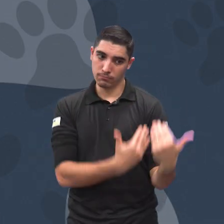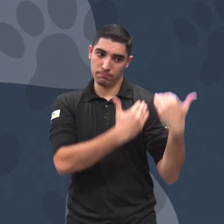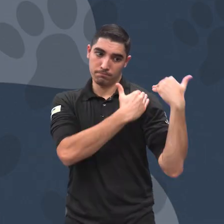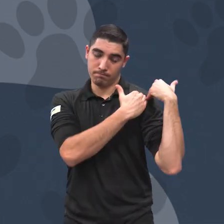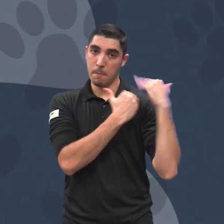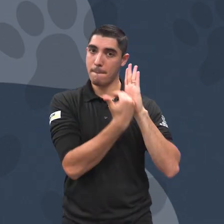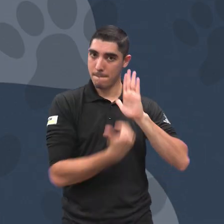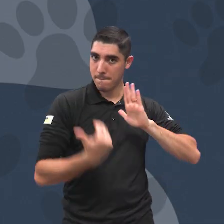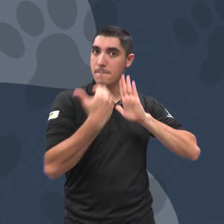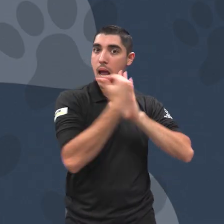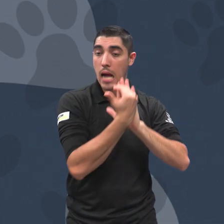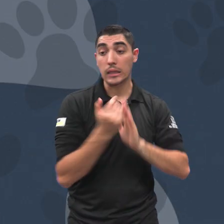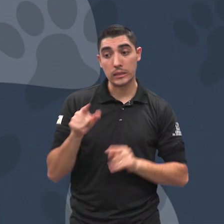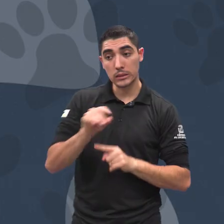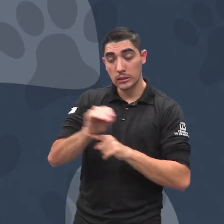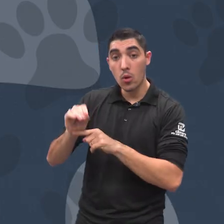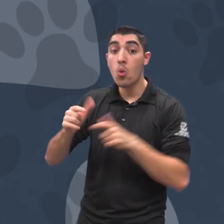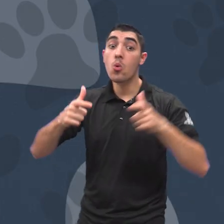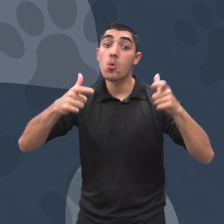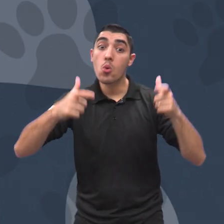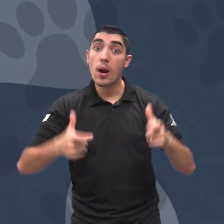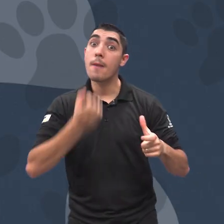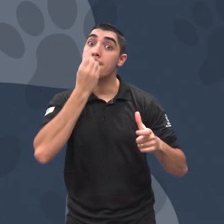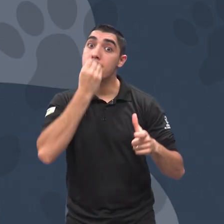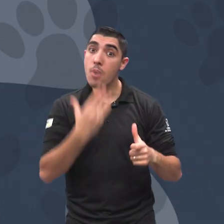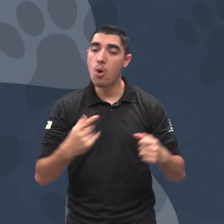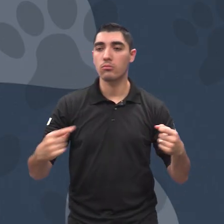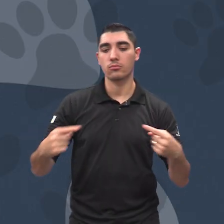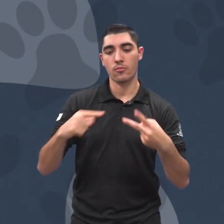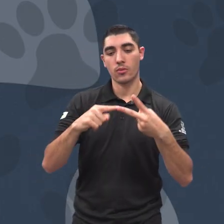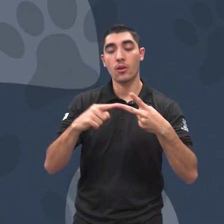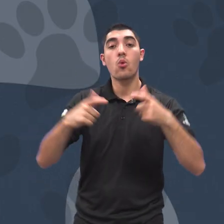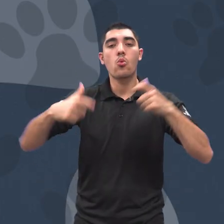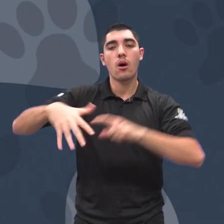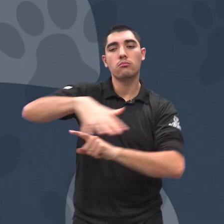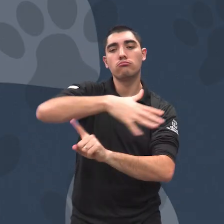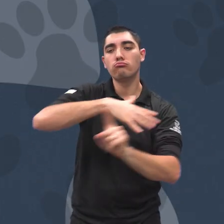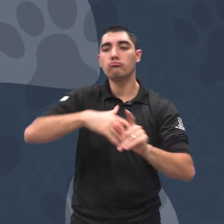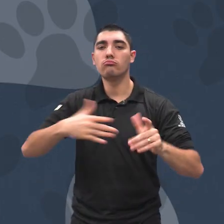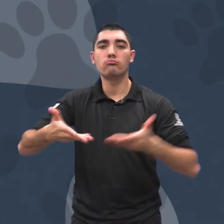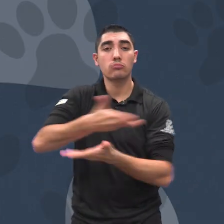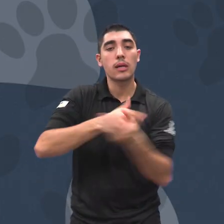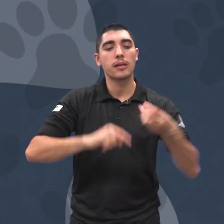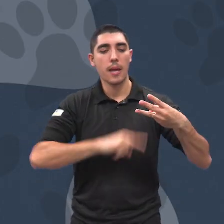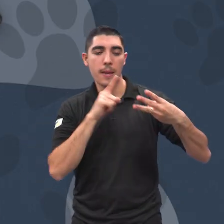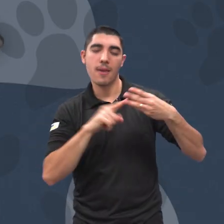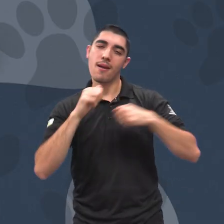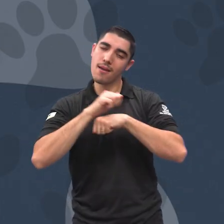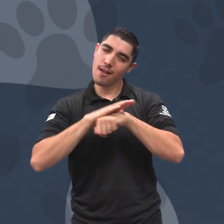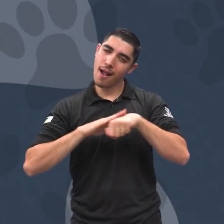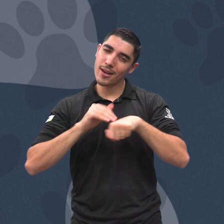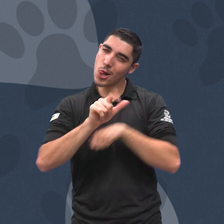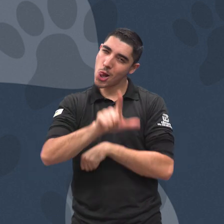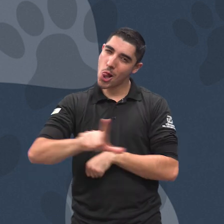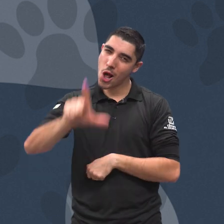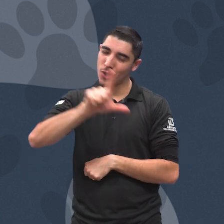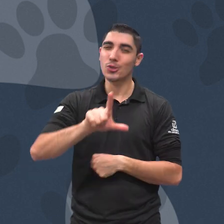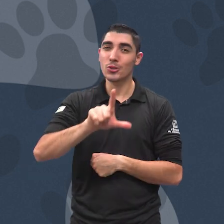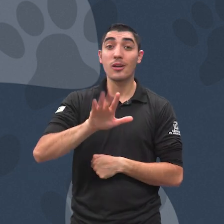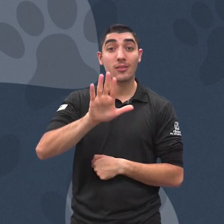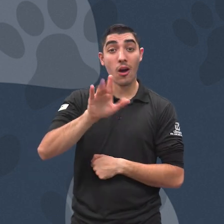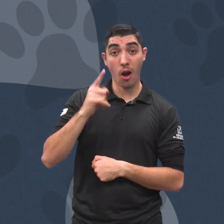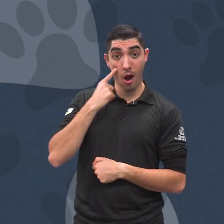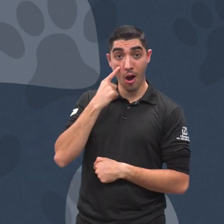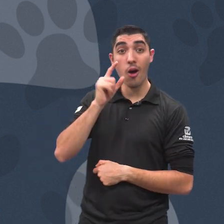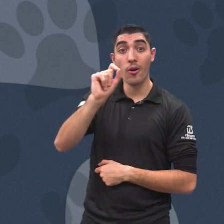é responsabilidade. Esses gatos precisam de um espaço adequado, enriquecimento ambiental e, claro, muito carinho. Coisas que